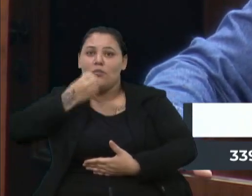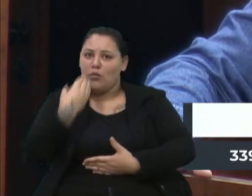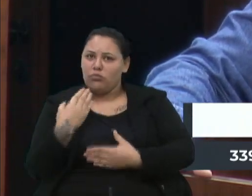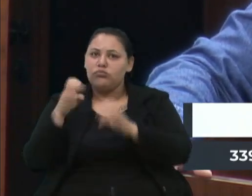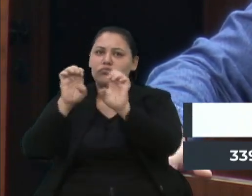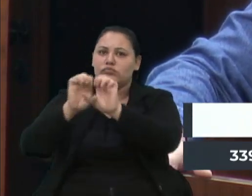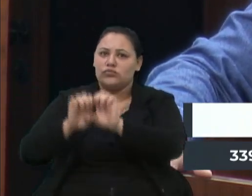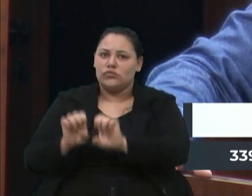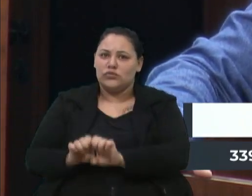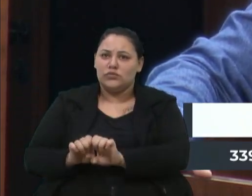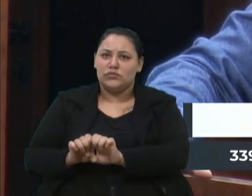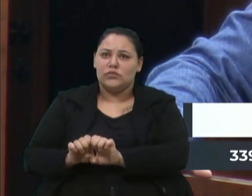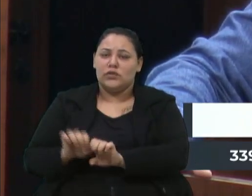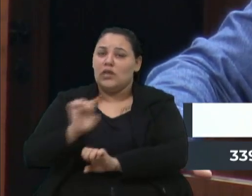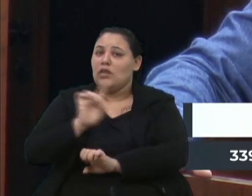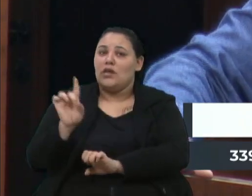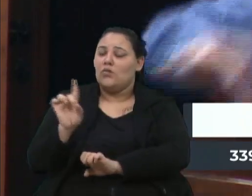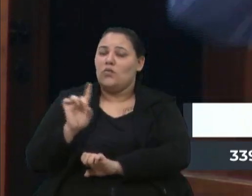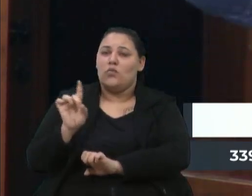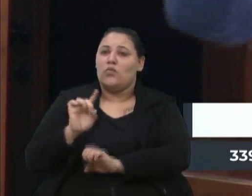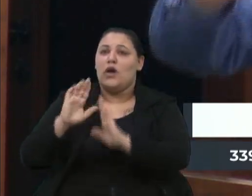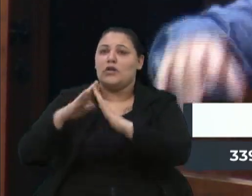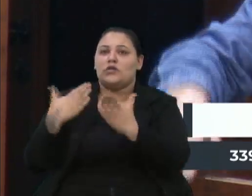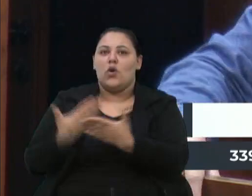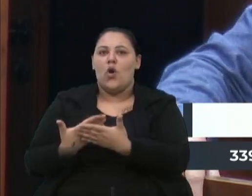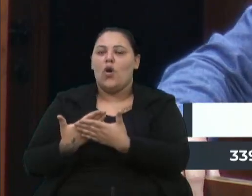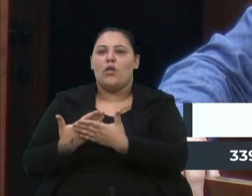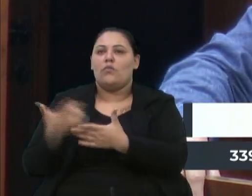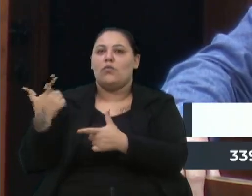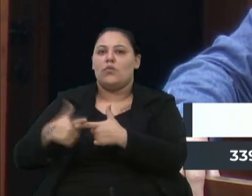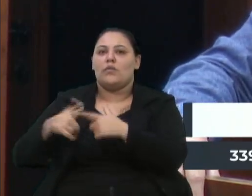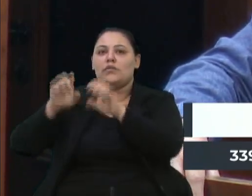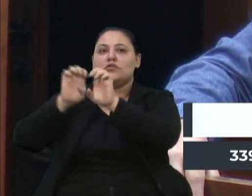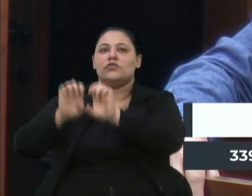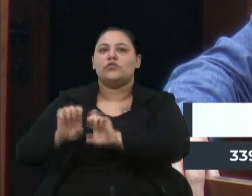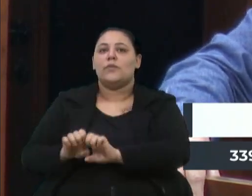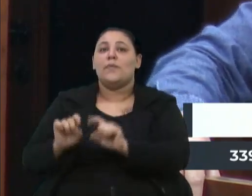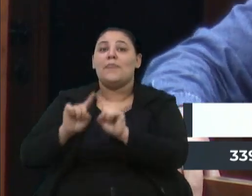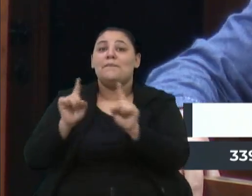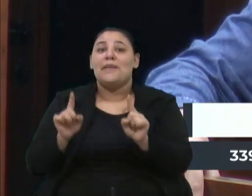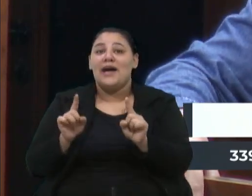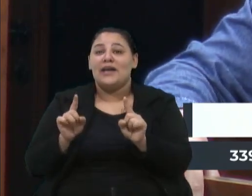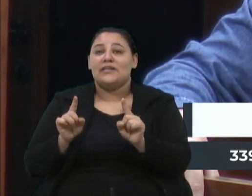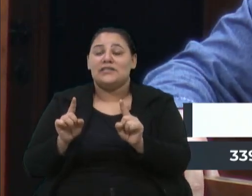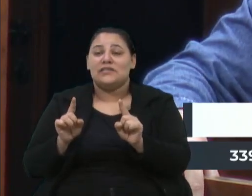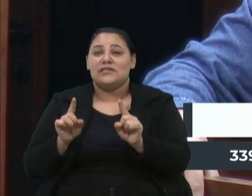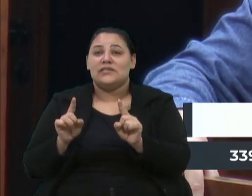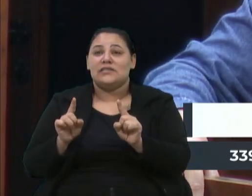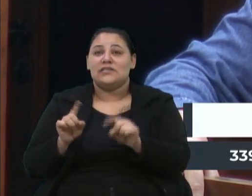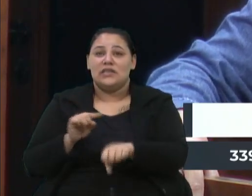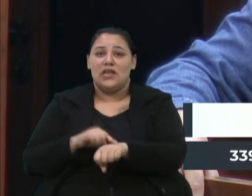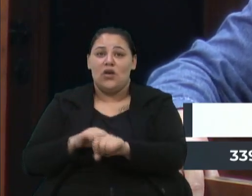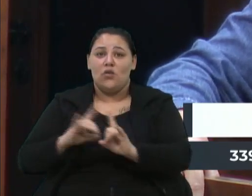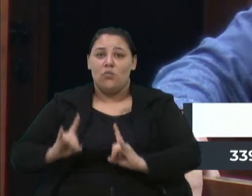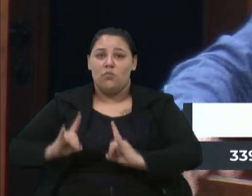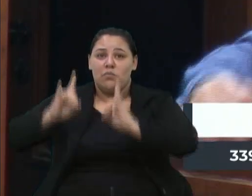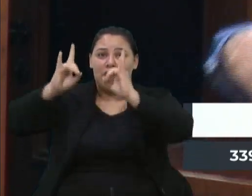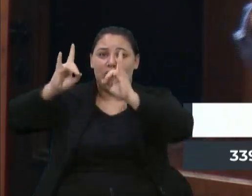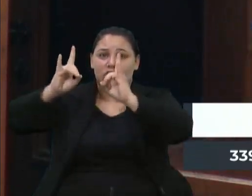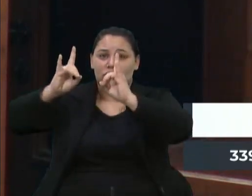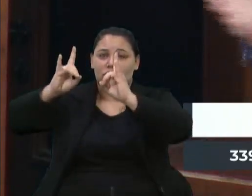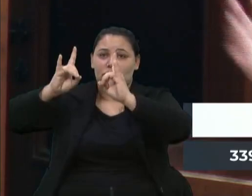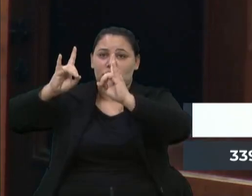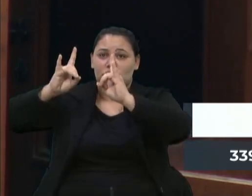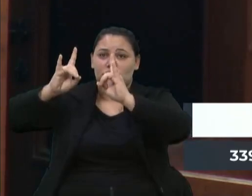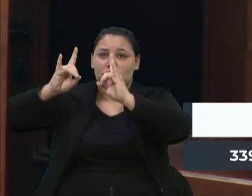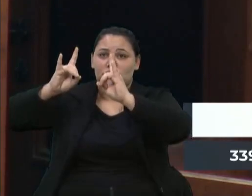não é não são escolas é com problemas estruturais mas que quando os seus prédios foram modificados ou construídos